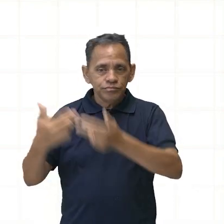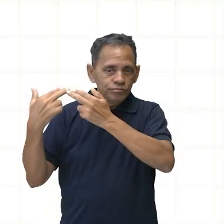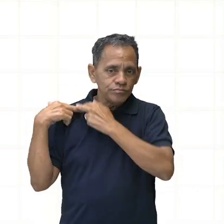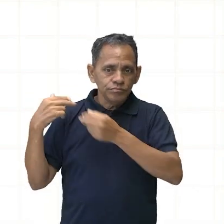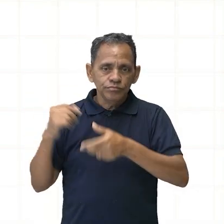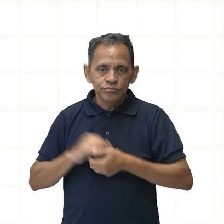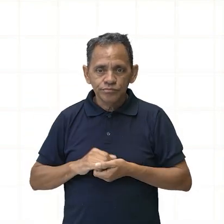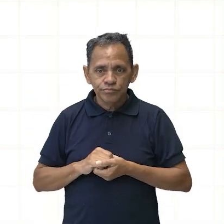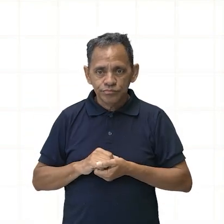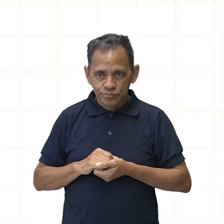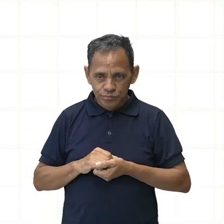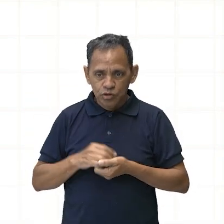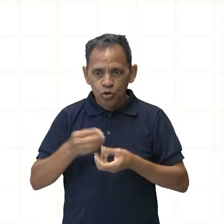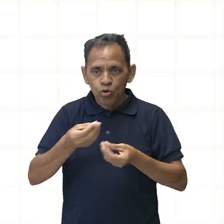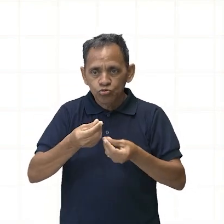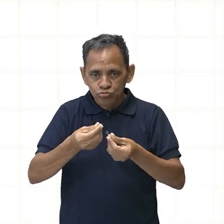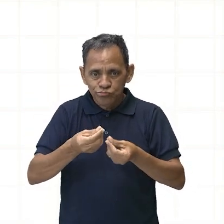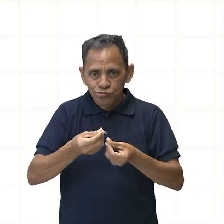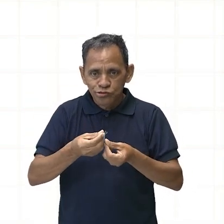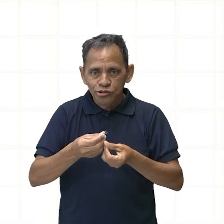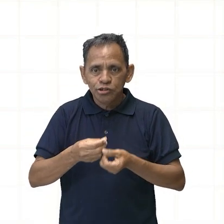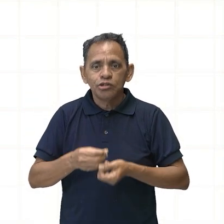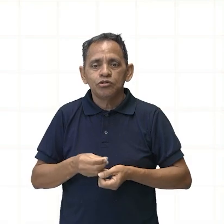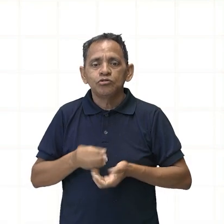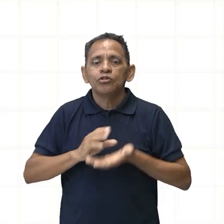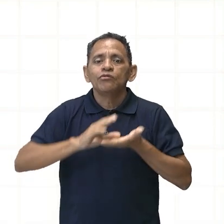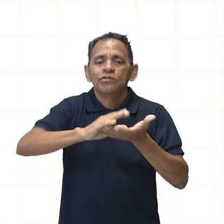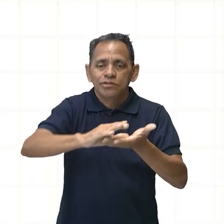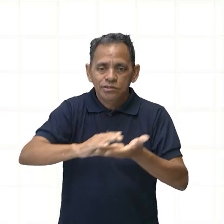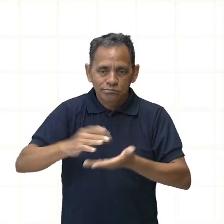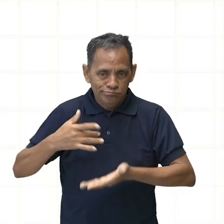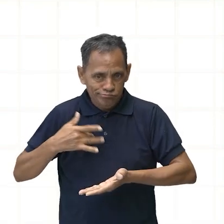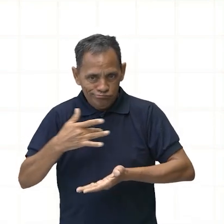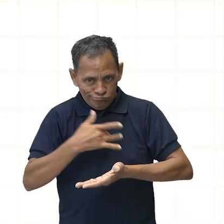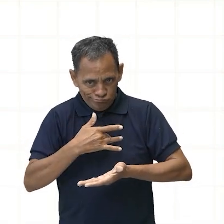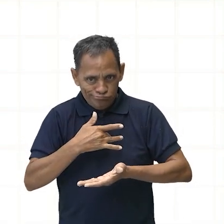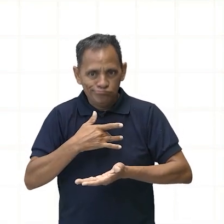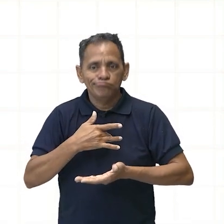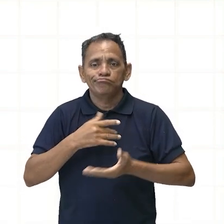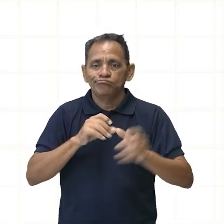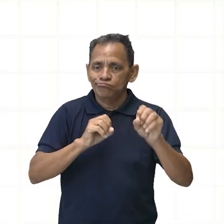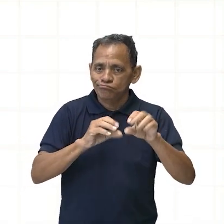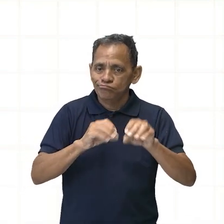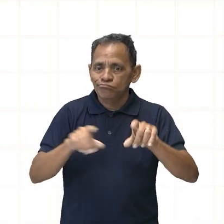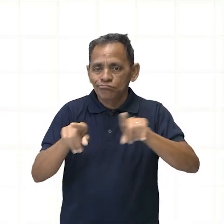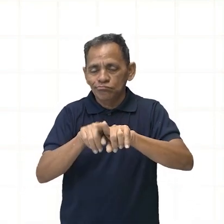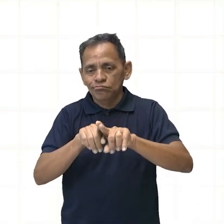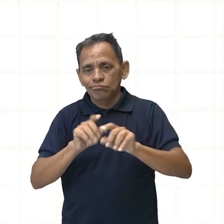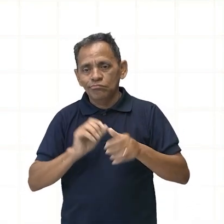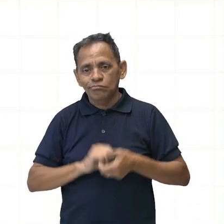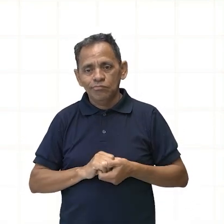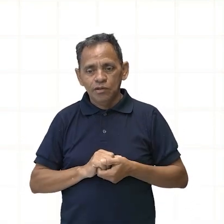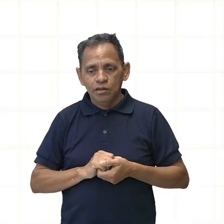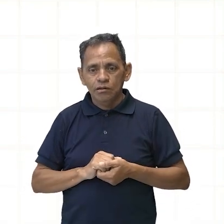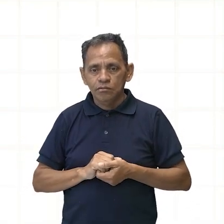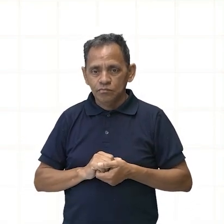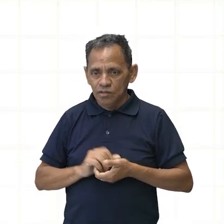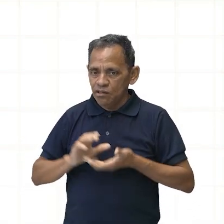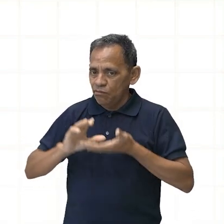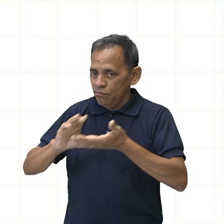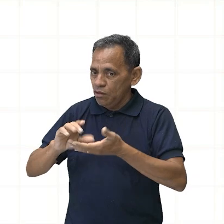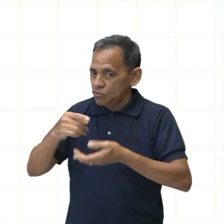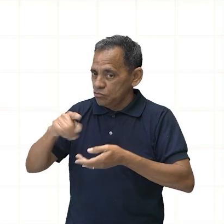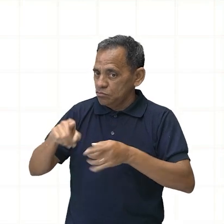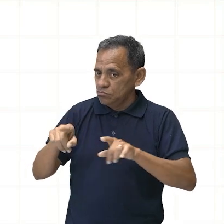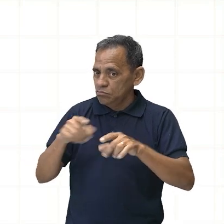desviando o dinheiro que é para ser investido em saúde, em educação, certo? Outra coisa que eu gostaria de destacar para vocês também é